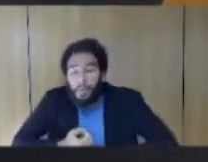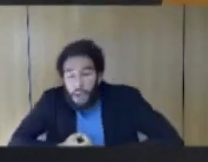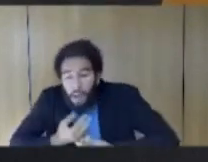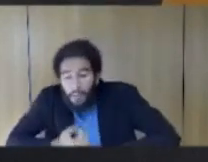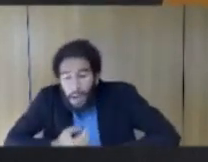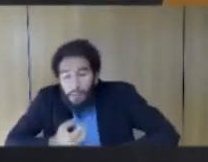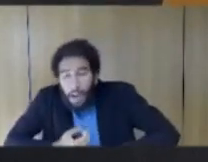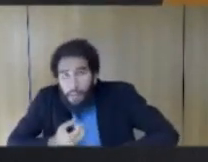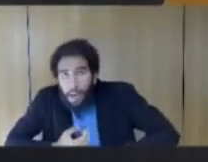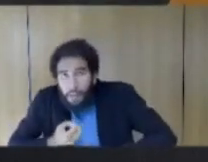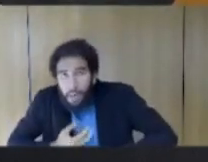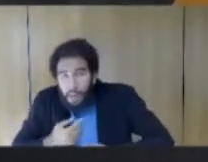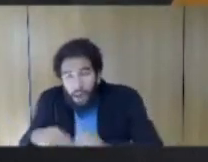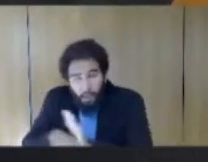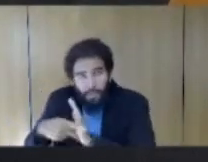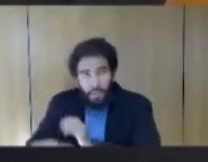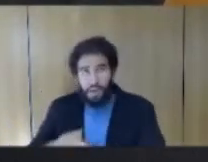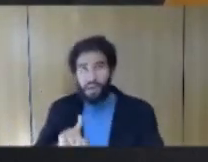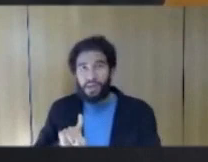uma delação premiada